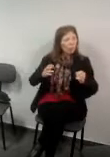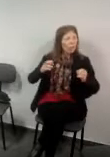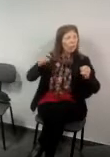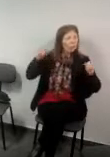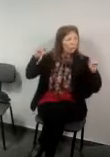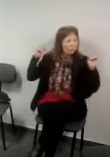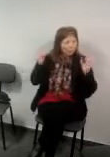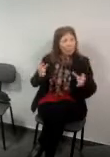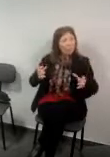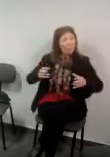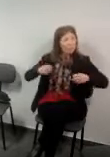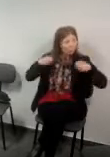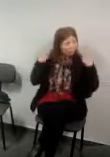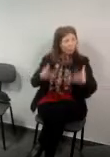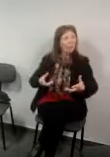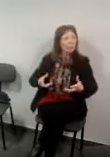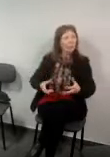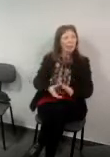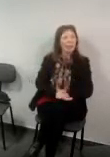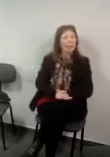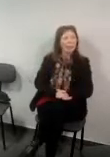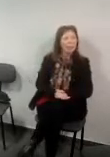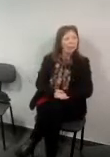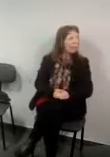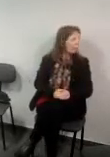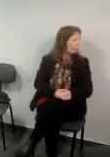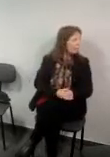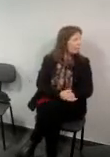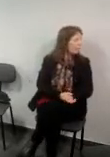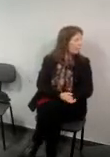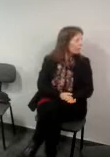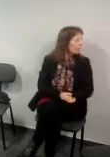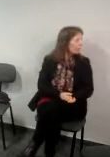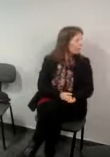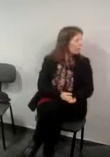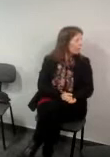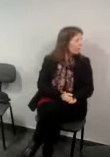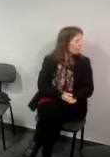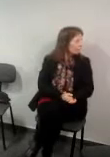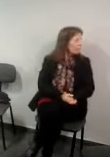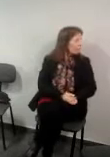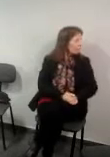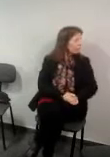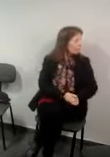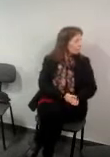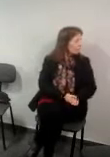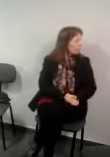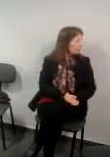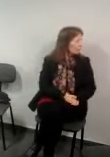movimento, você dá aquele... eu acho que é isso mesmo, uma coisa do atavismo, né? Porque a pessoa que